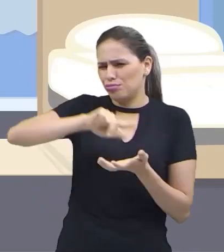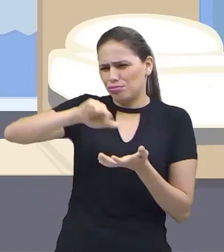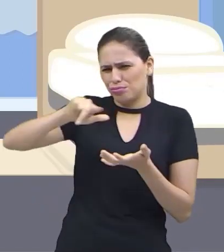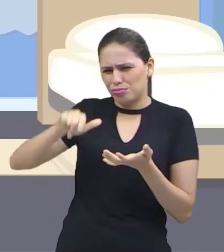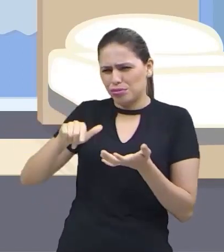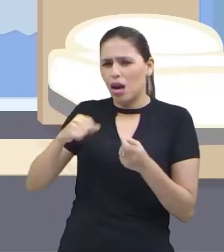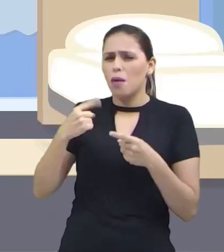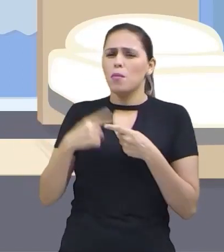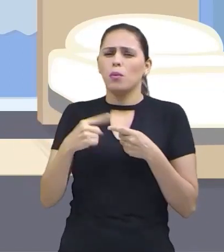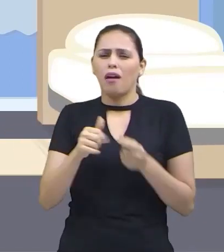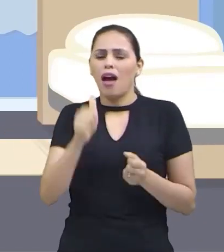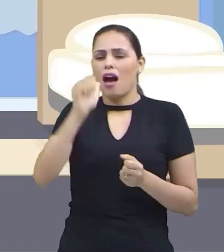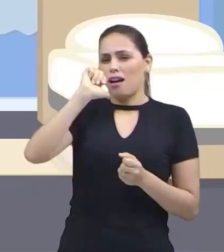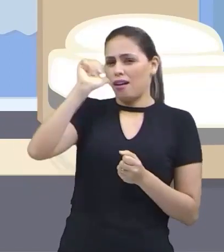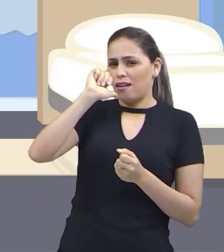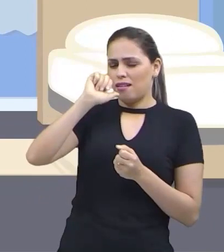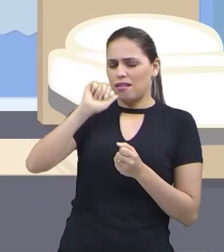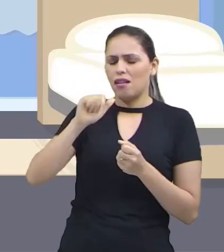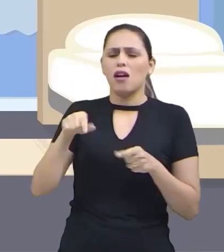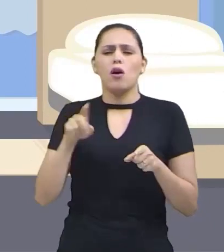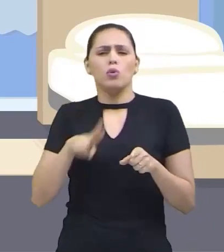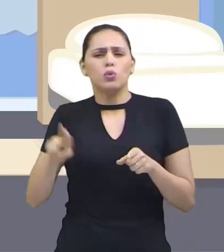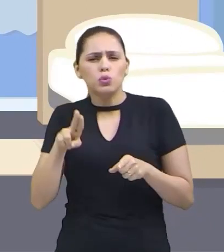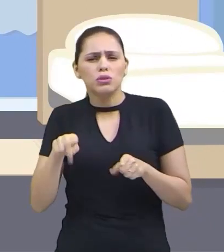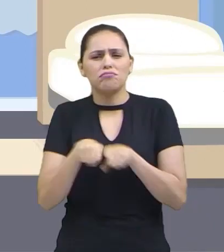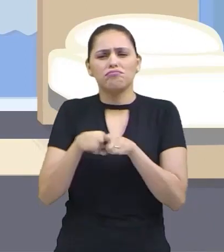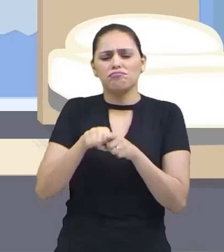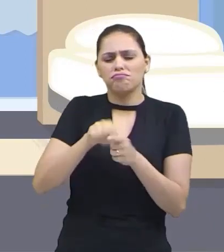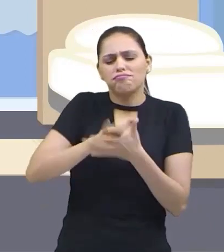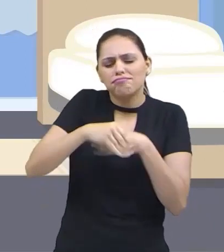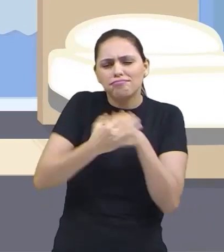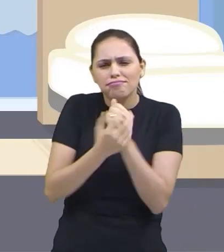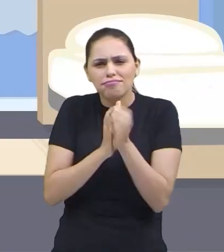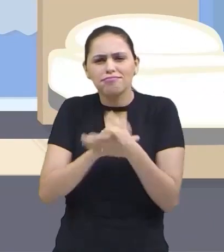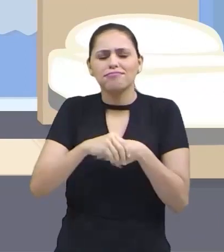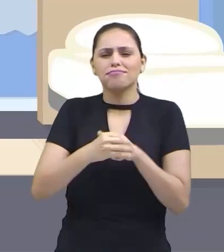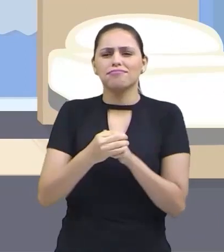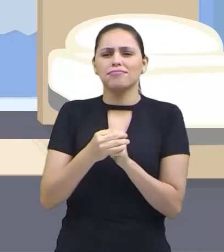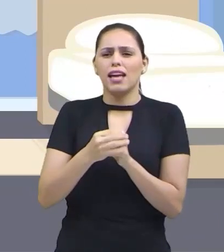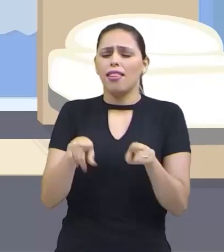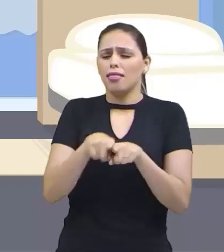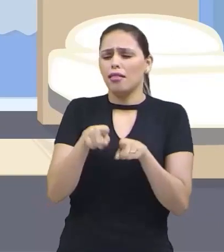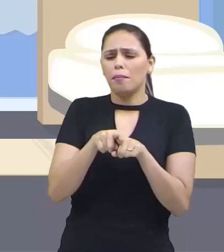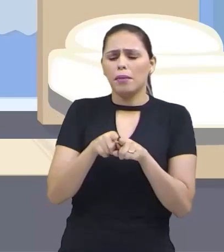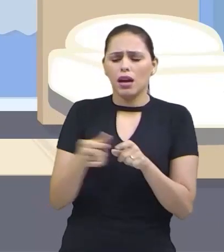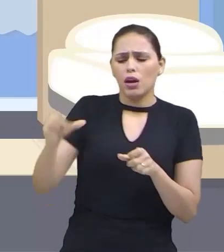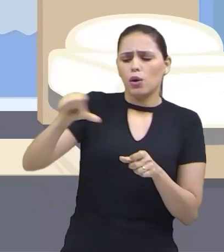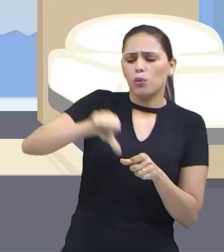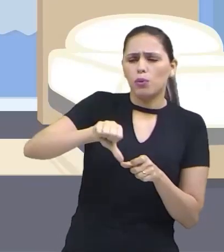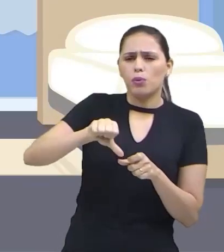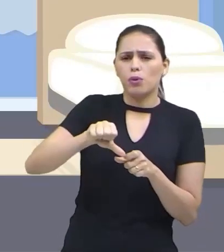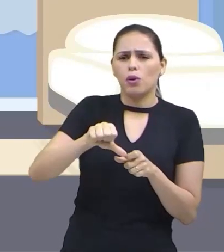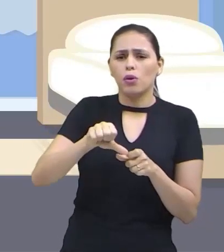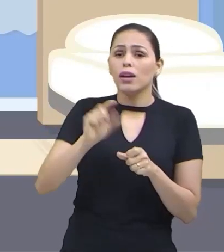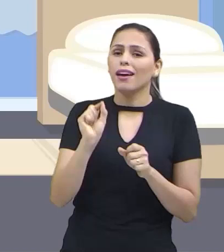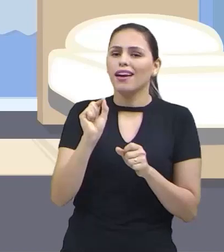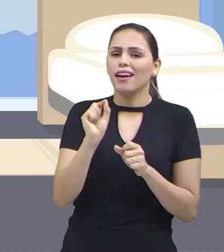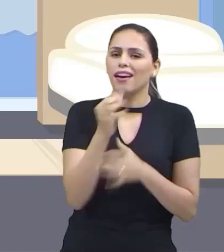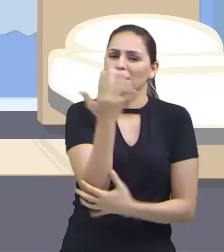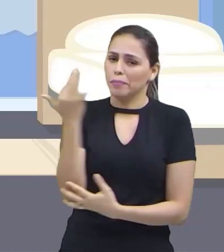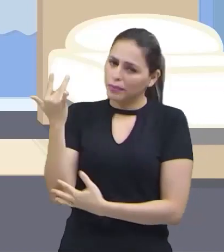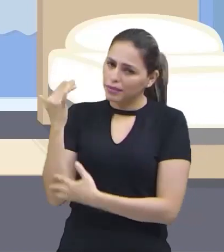beber, ela serve para a gente lavar bem nas mãos, ela serve para a gente regar uma coisa muito importante, as plantas, que